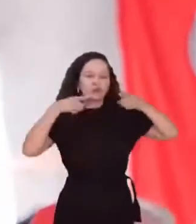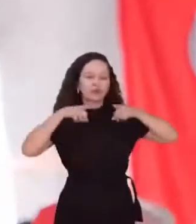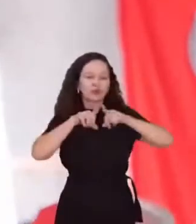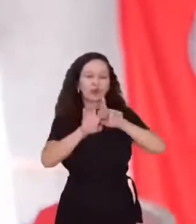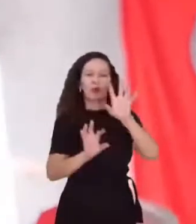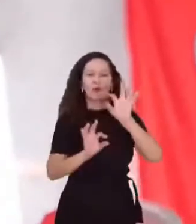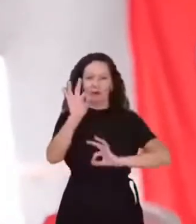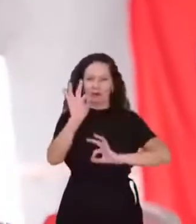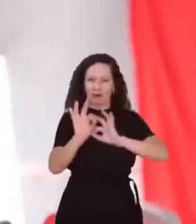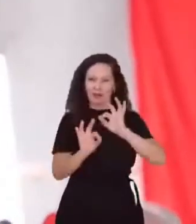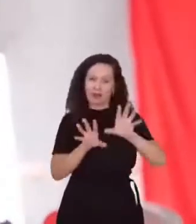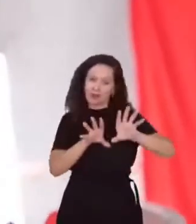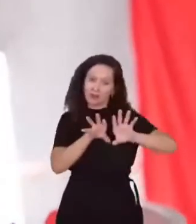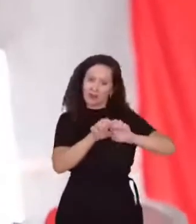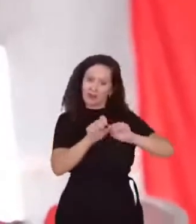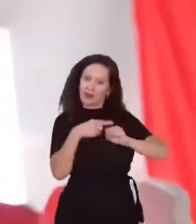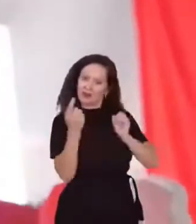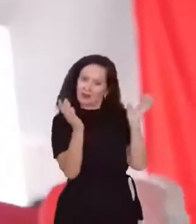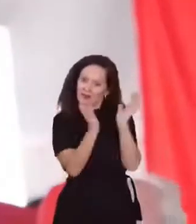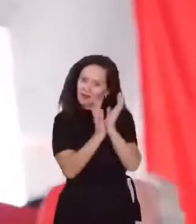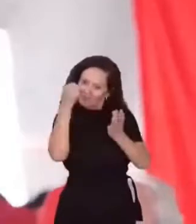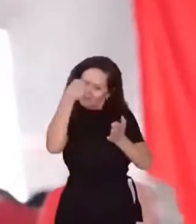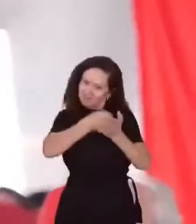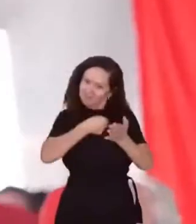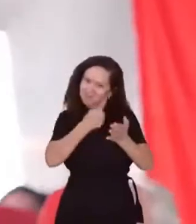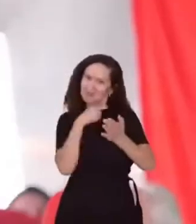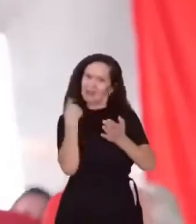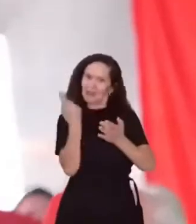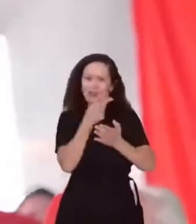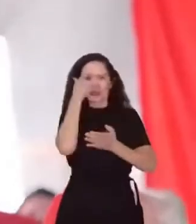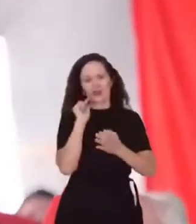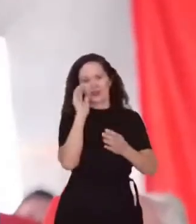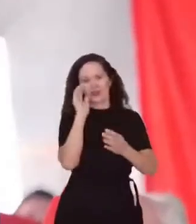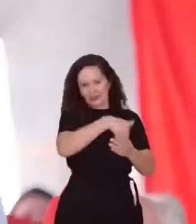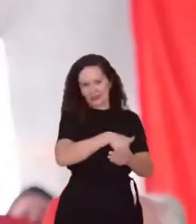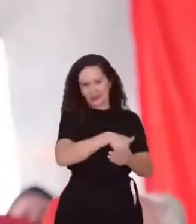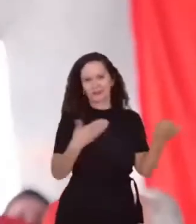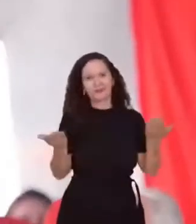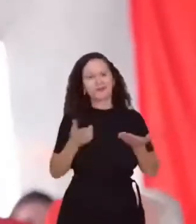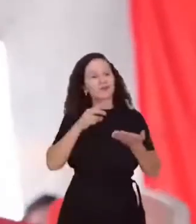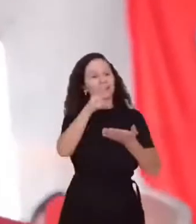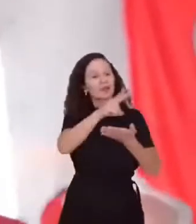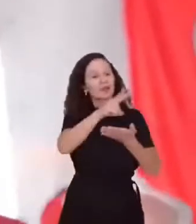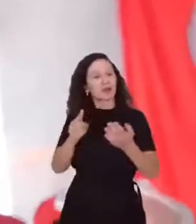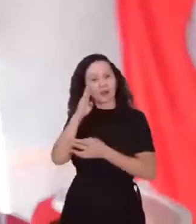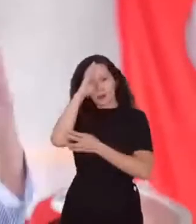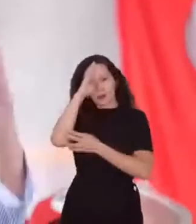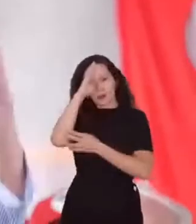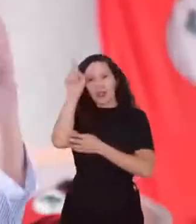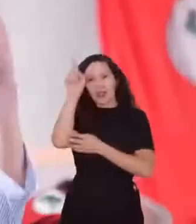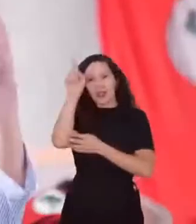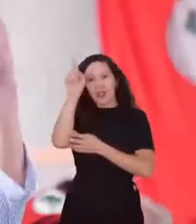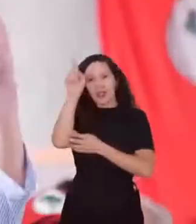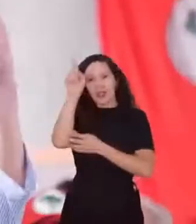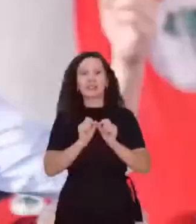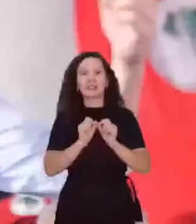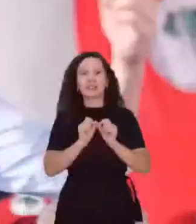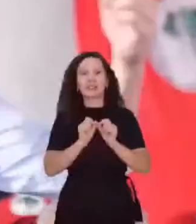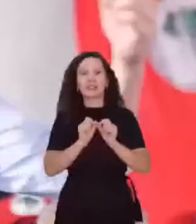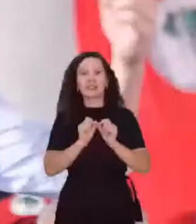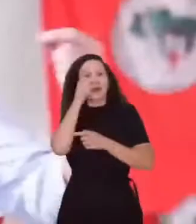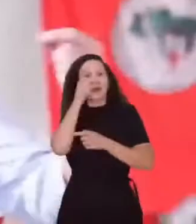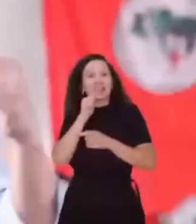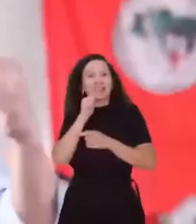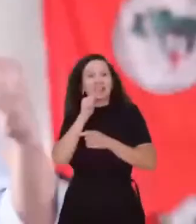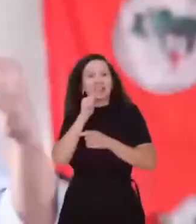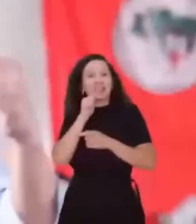exército para a gente enfrentar. Também hoje eu li que Bolsonaro é quem está engajando mais, ou seja, as pessoas estão saindo